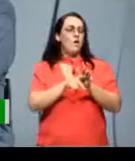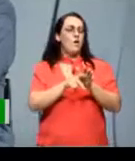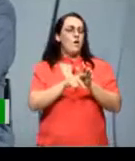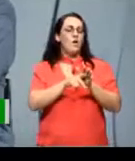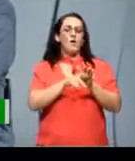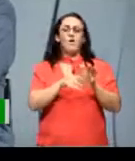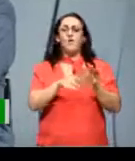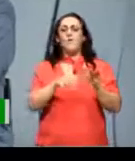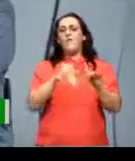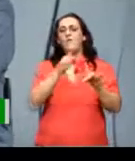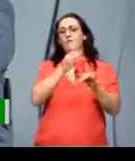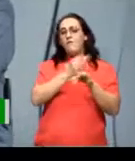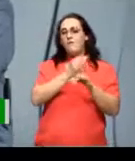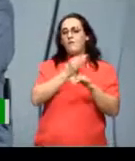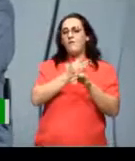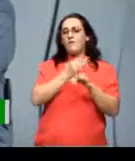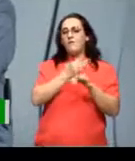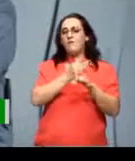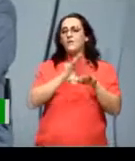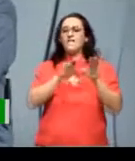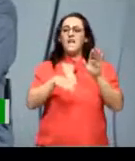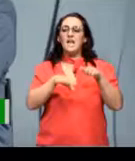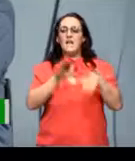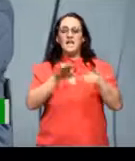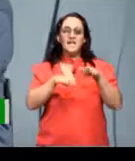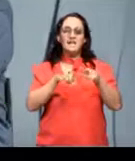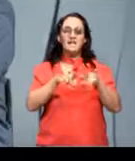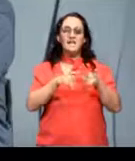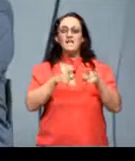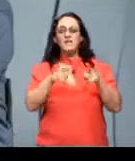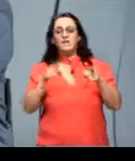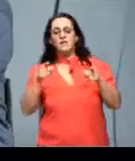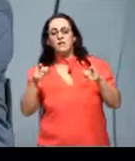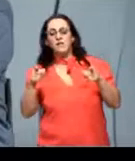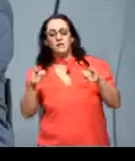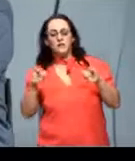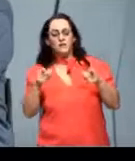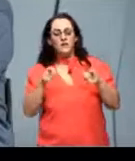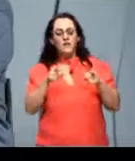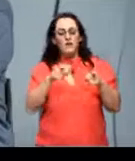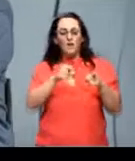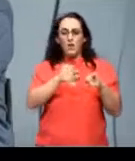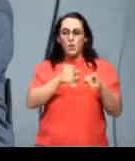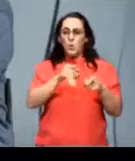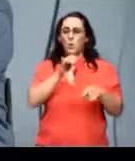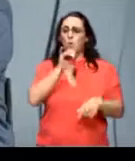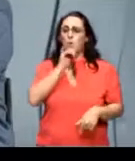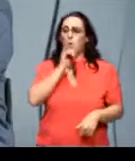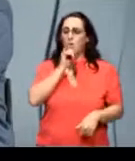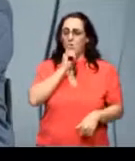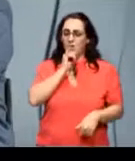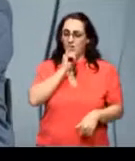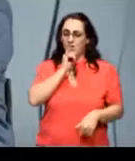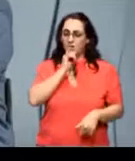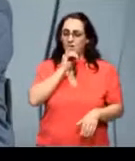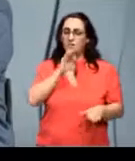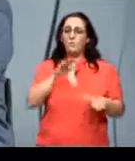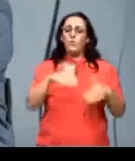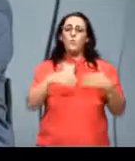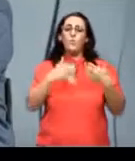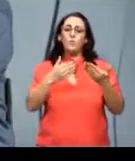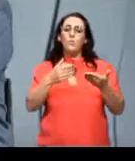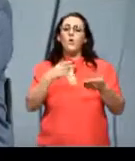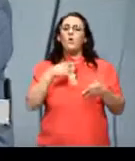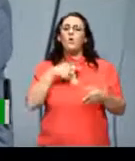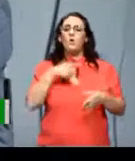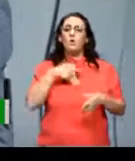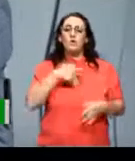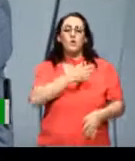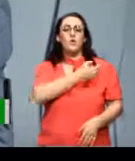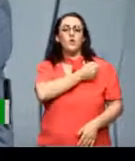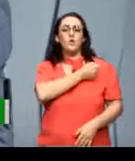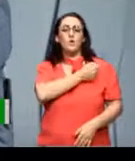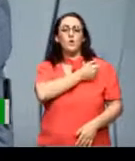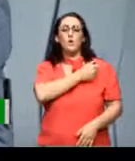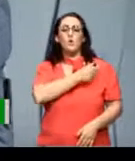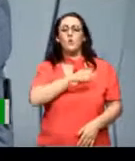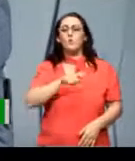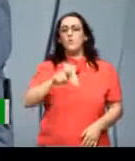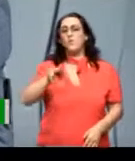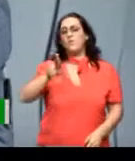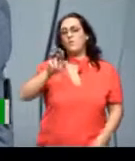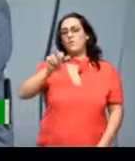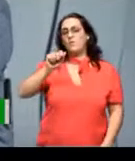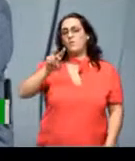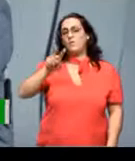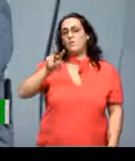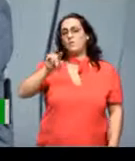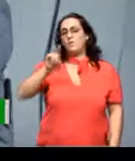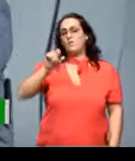muito pequenas. Então, por exemplo, se você pega a lei da gravitação universal do Newton, a constante da gravitação é um número muito